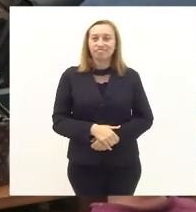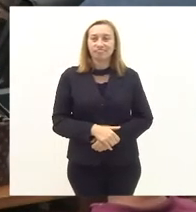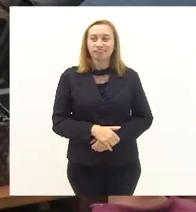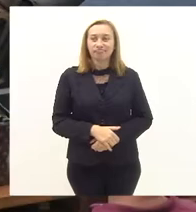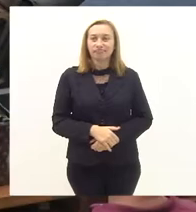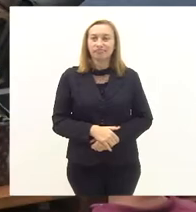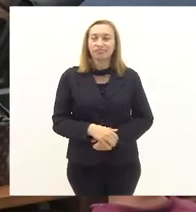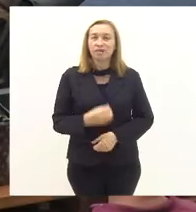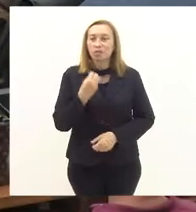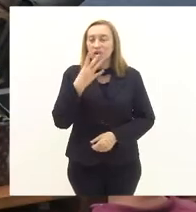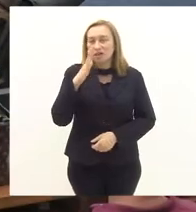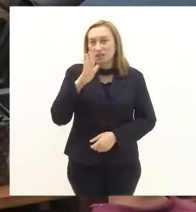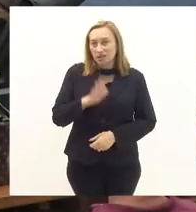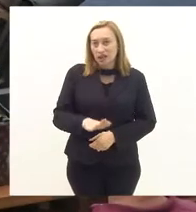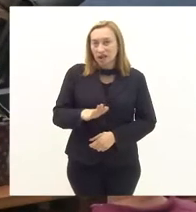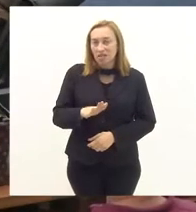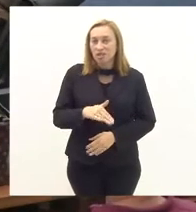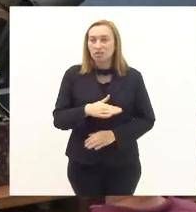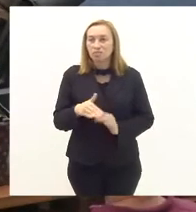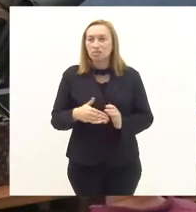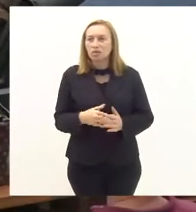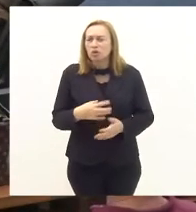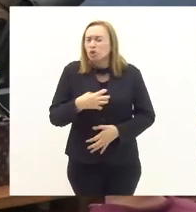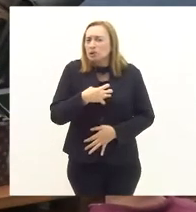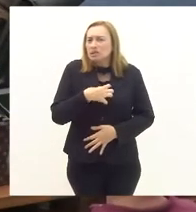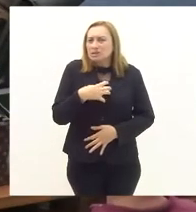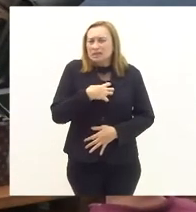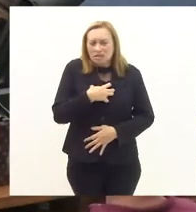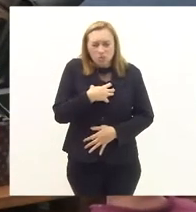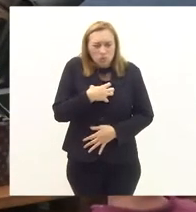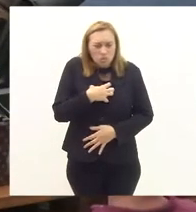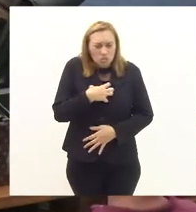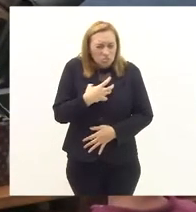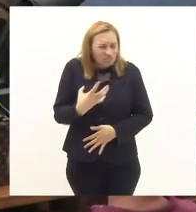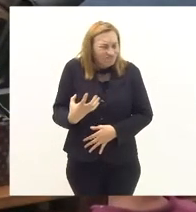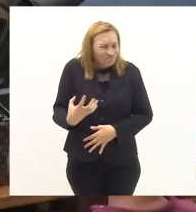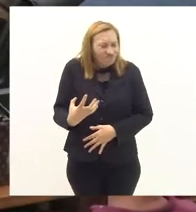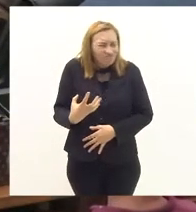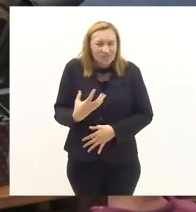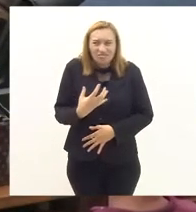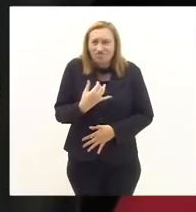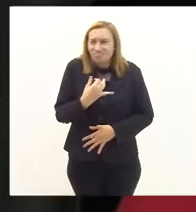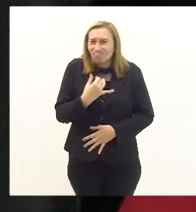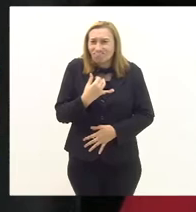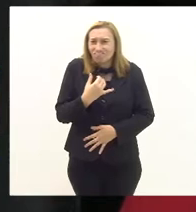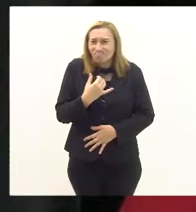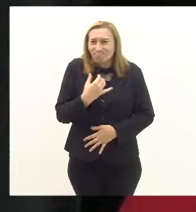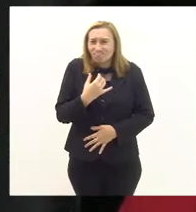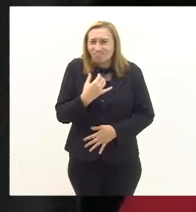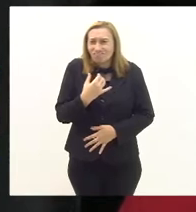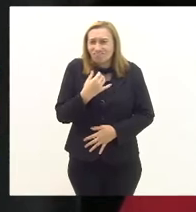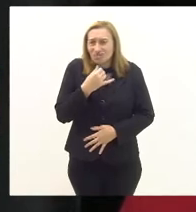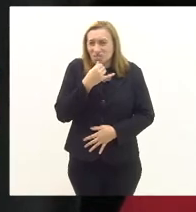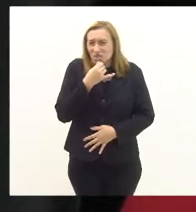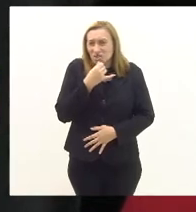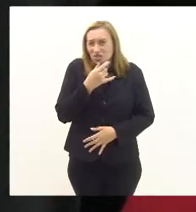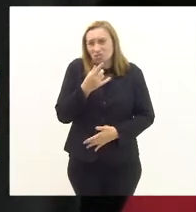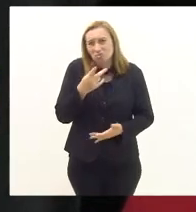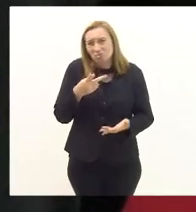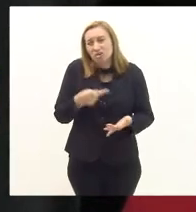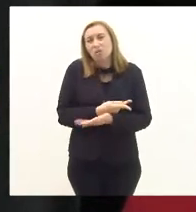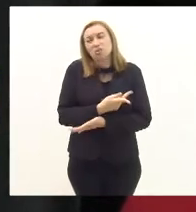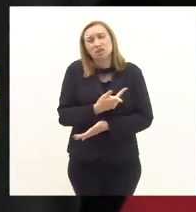Boa tarde, pessoal. Isabela, eu sinto muitíssimo, mas muito mesmo, que o fato